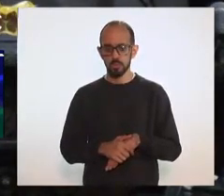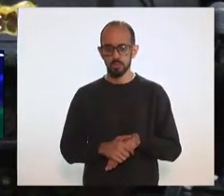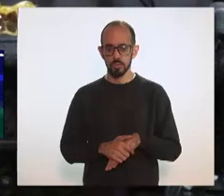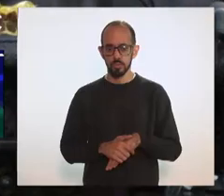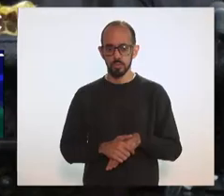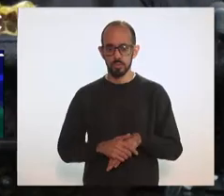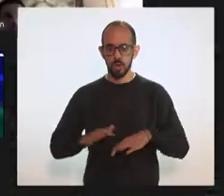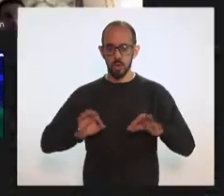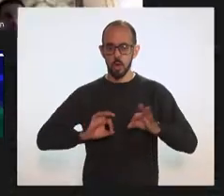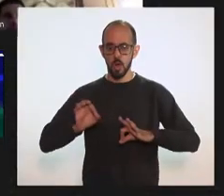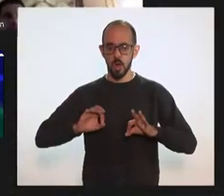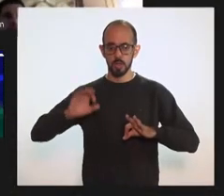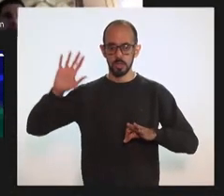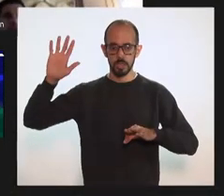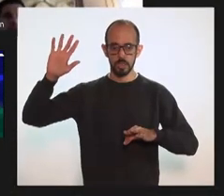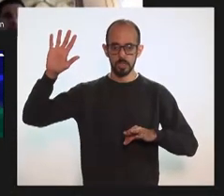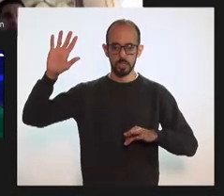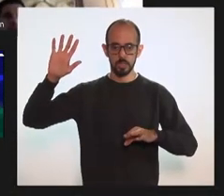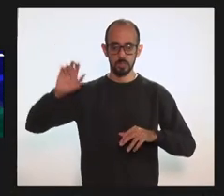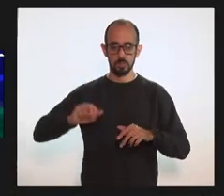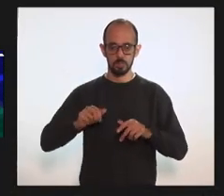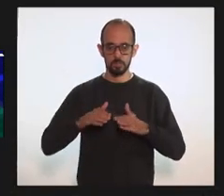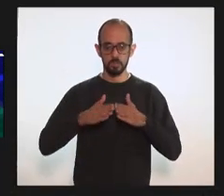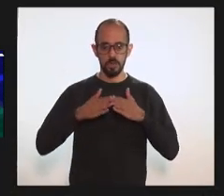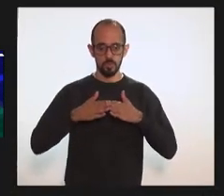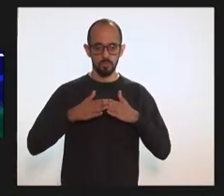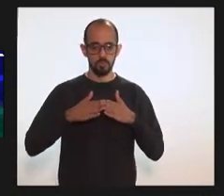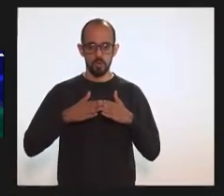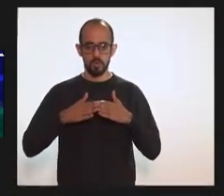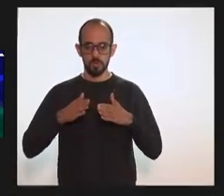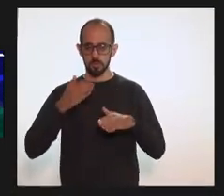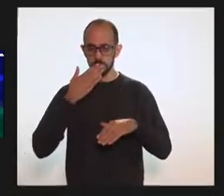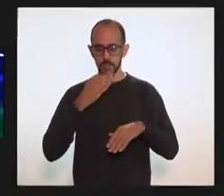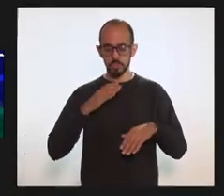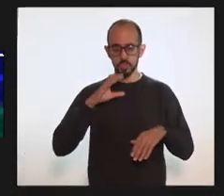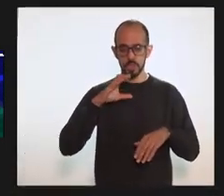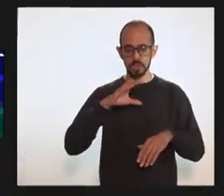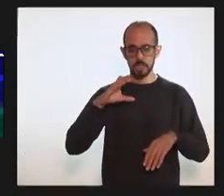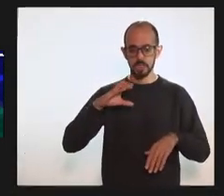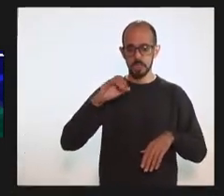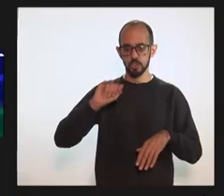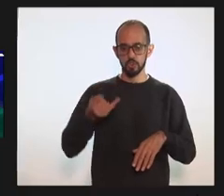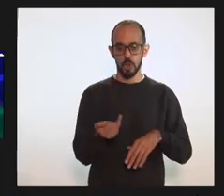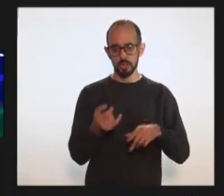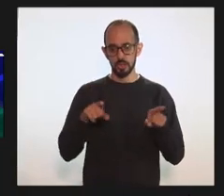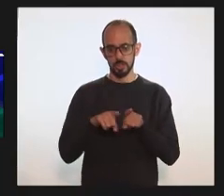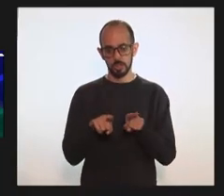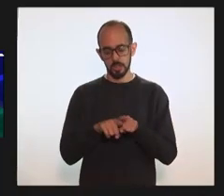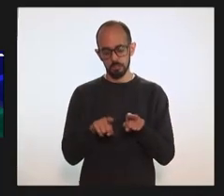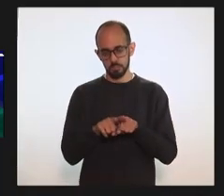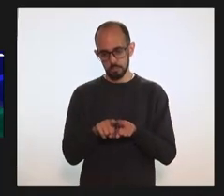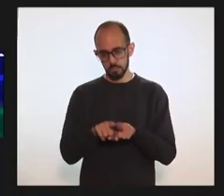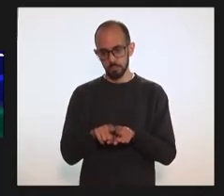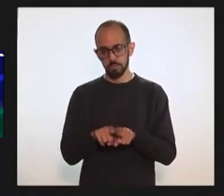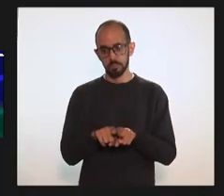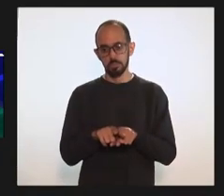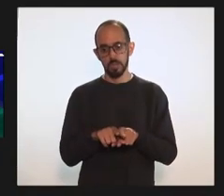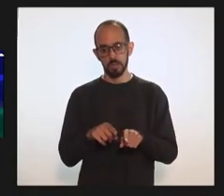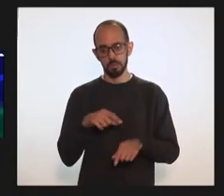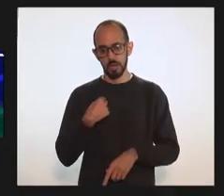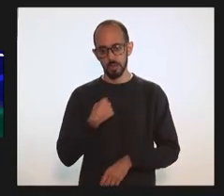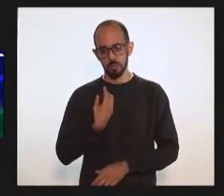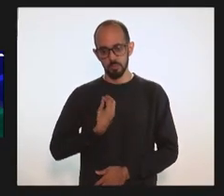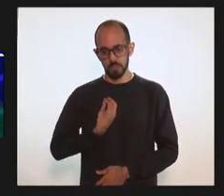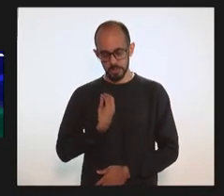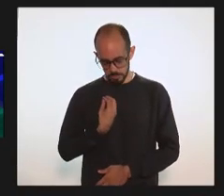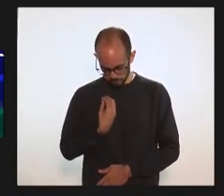para o deputado Luiz Paulo chamar também a CCJ, porque é a comissão que eu estou designado para que eu possa formalmente participar. Até